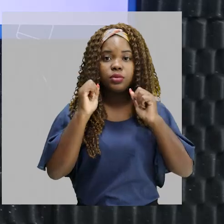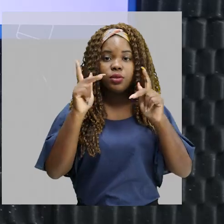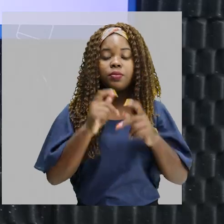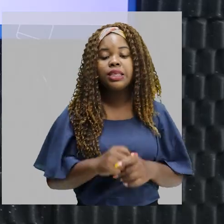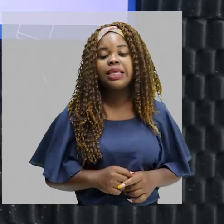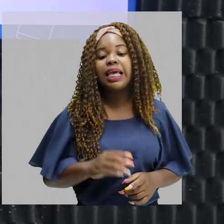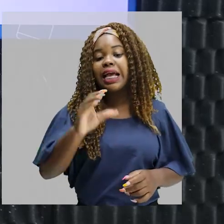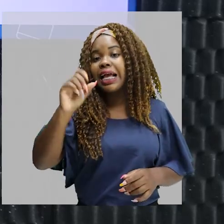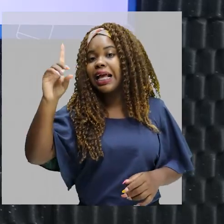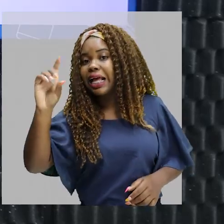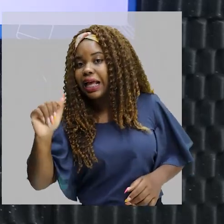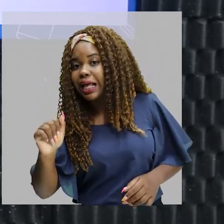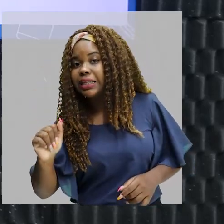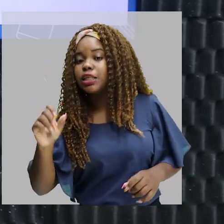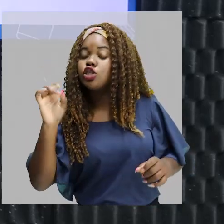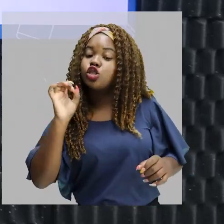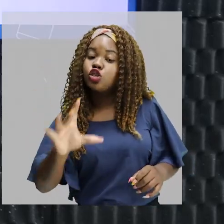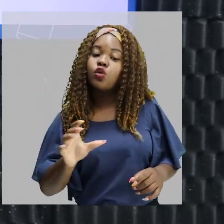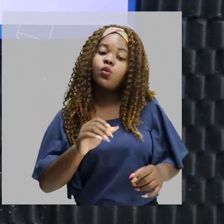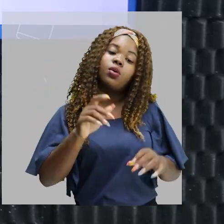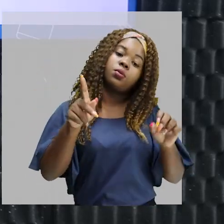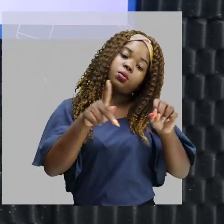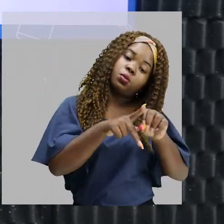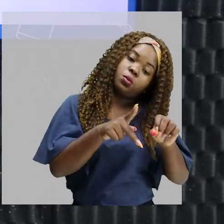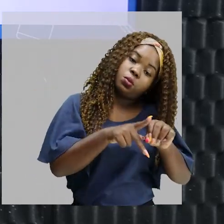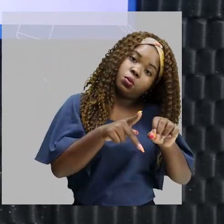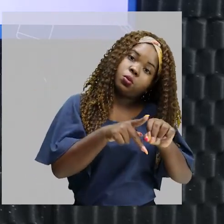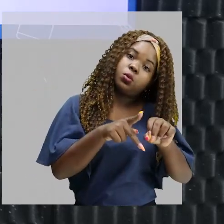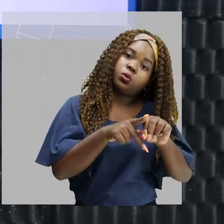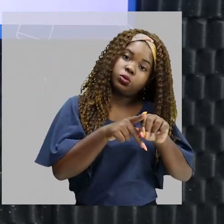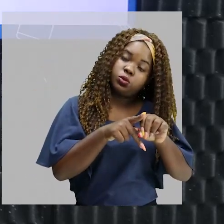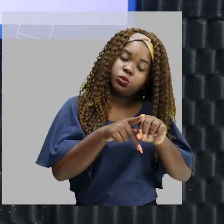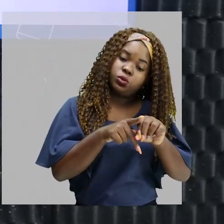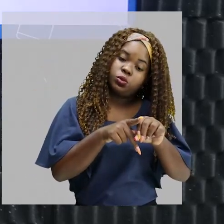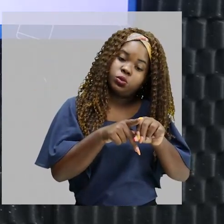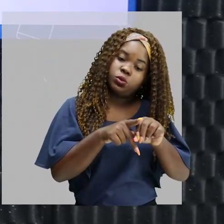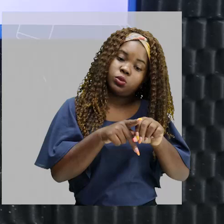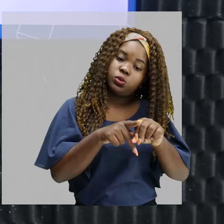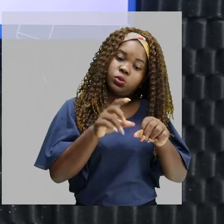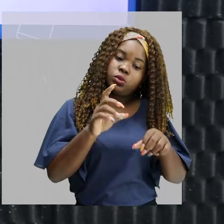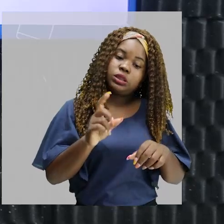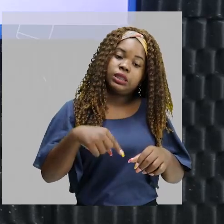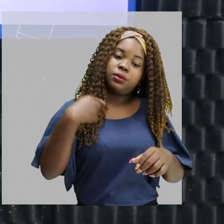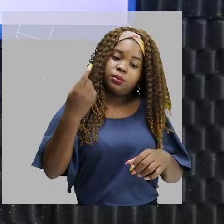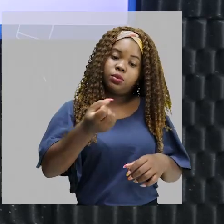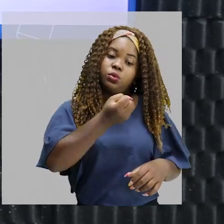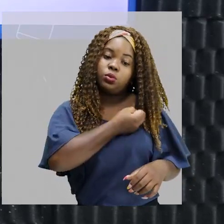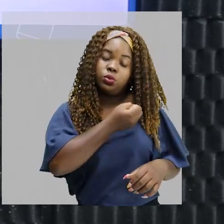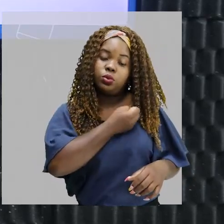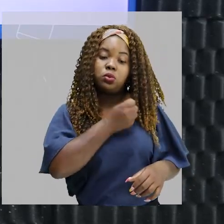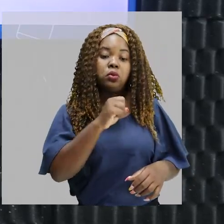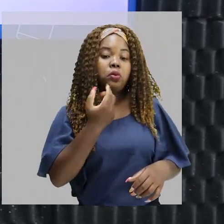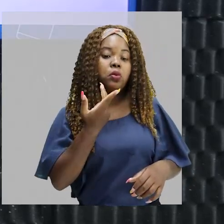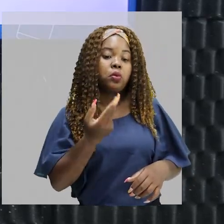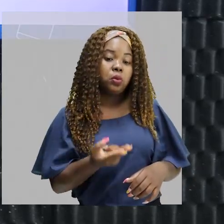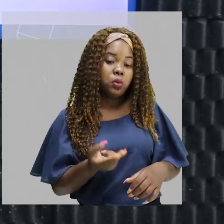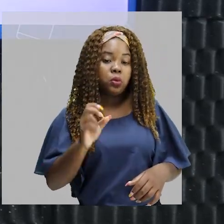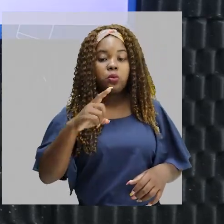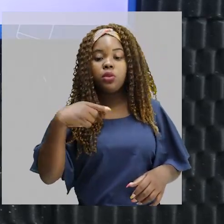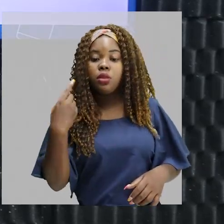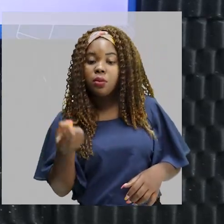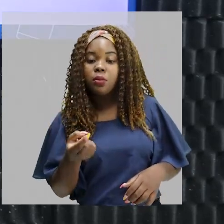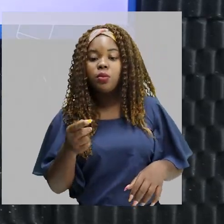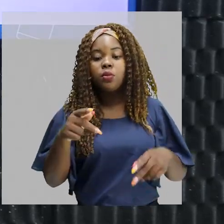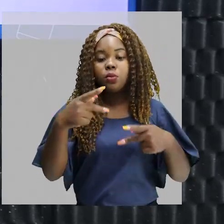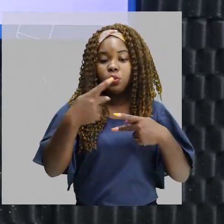considerado pronome indefinido quando ele está o quê? Depois de um numeral ou depois da